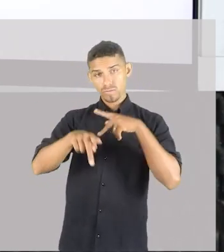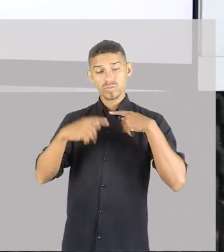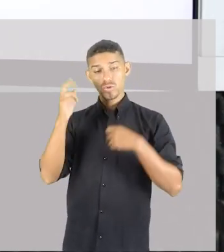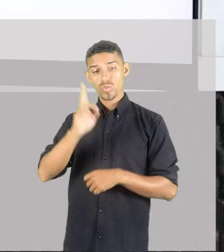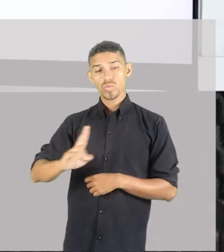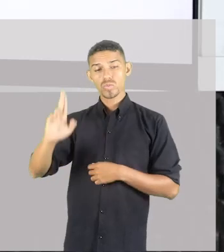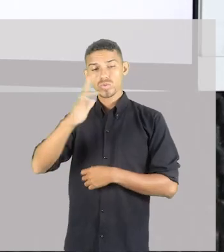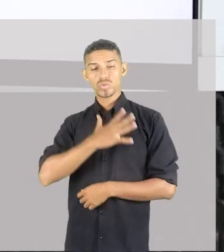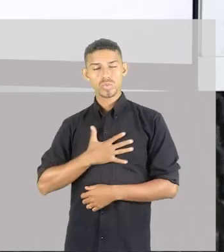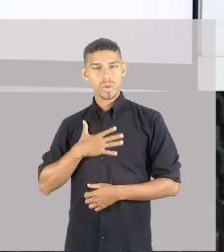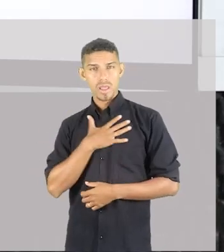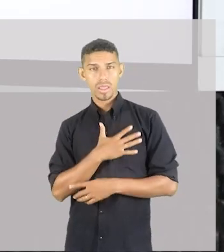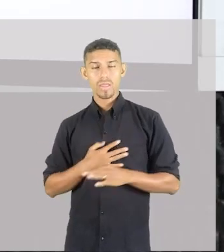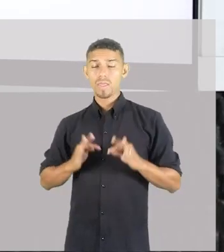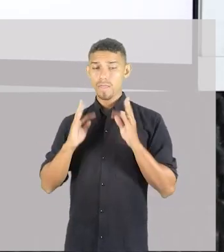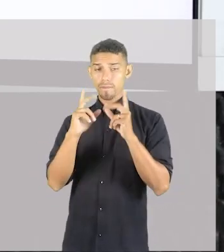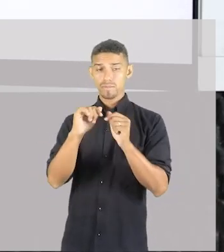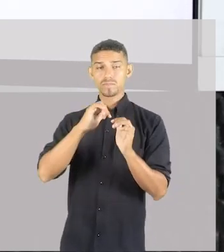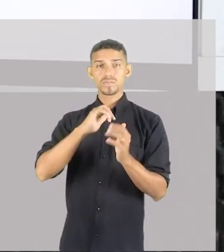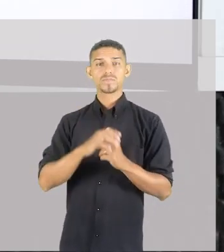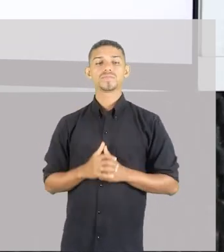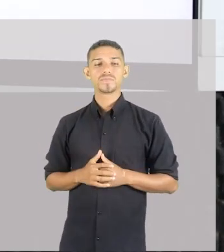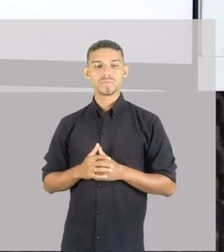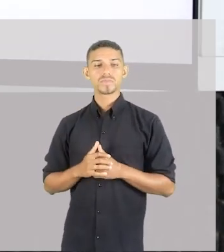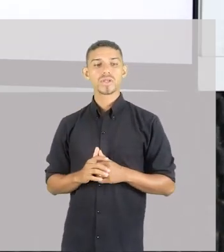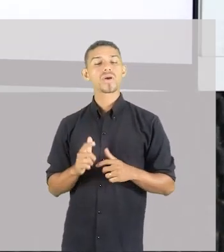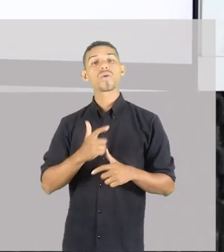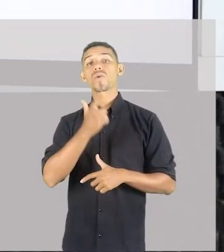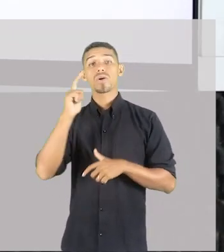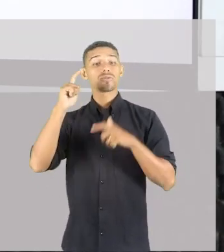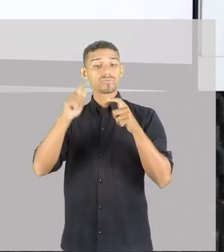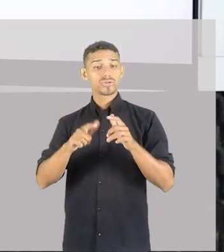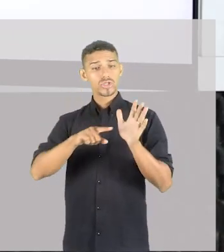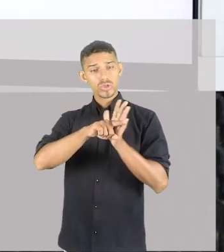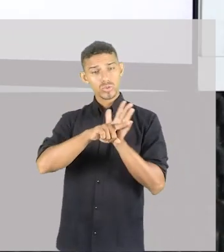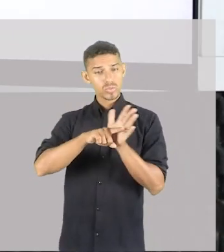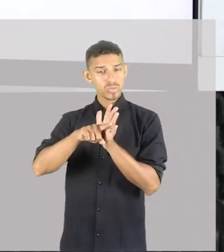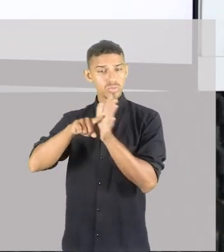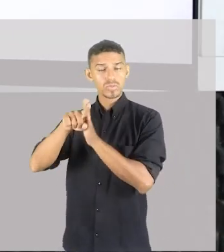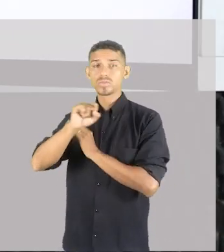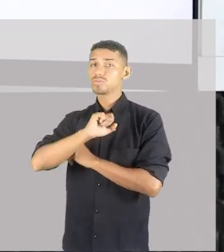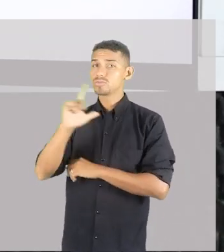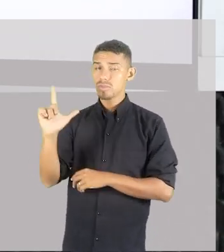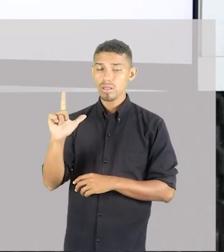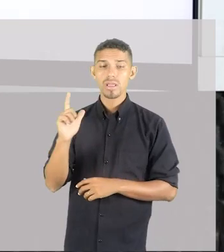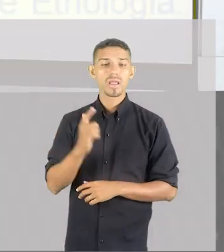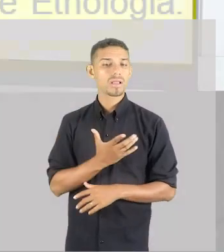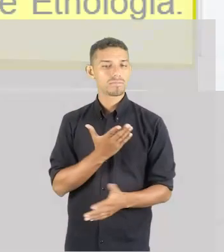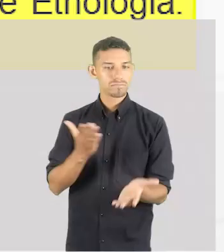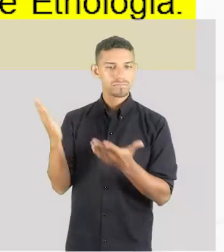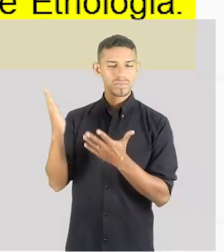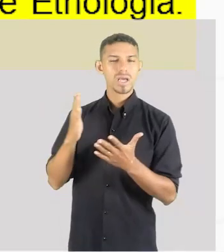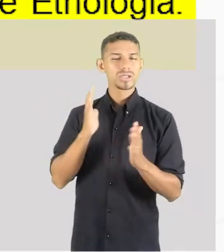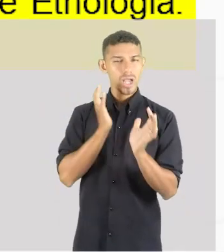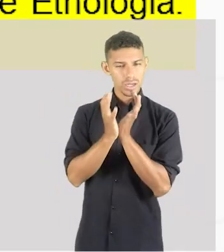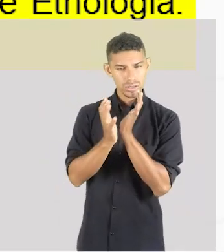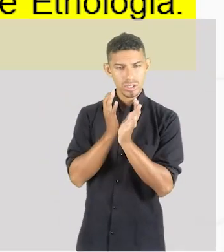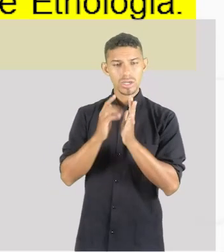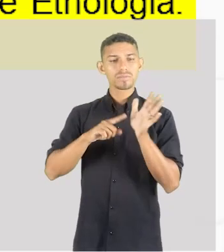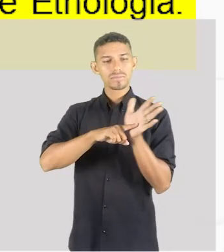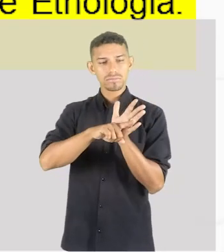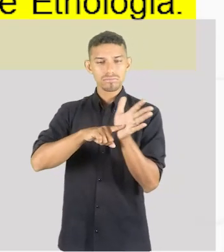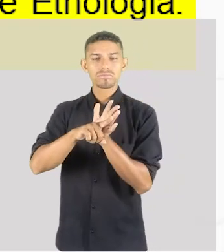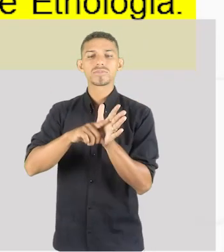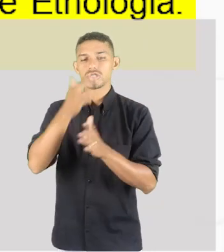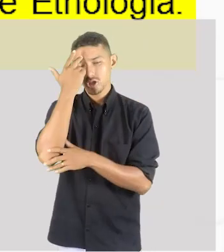ao uso prazeroso de todo mundo. Outro local aqui em São Luís para se pesquisar. Algum de vocês já foi ao Centro de Pesquisa,